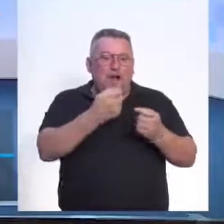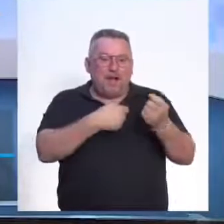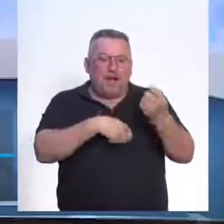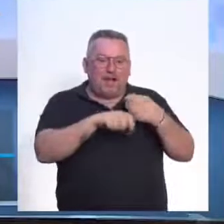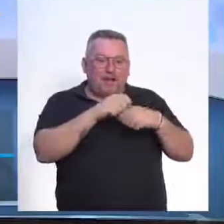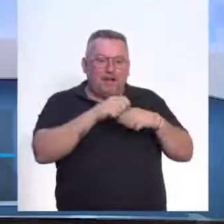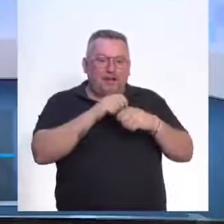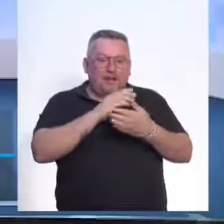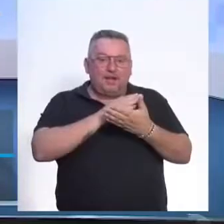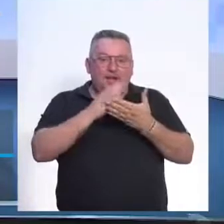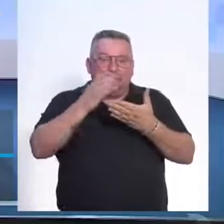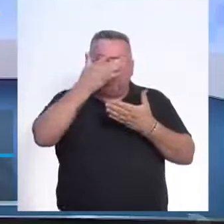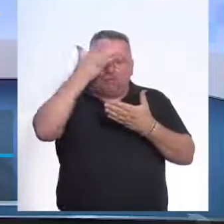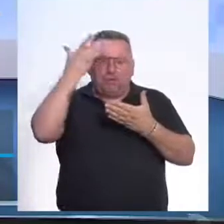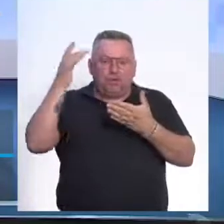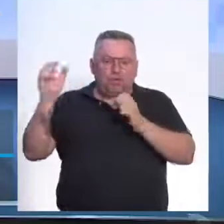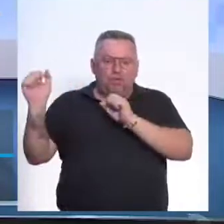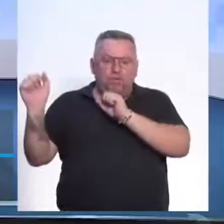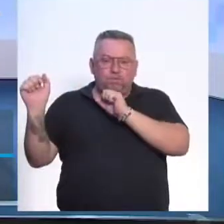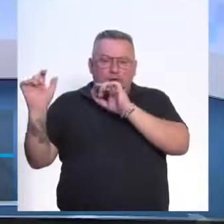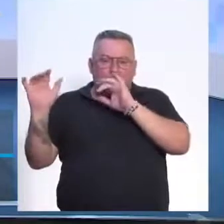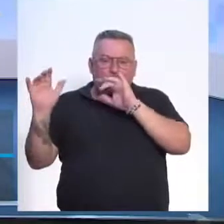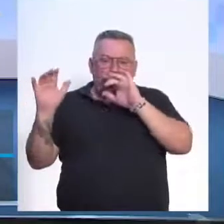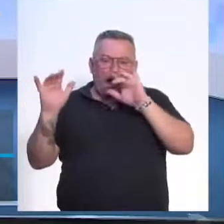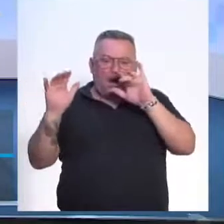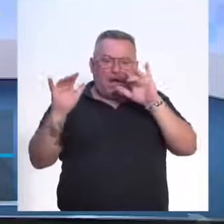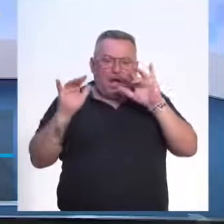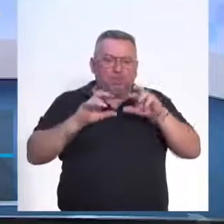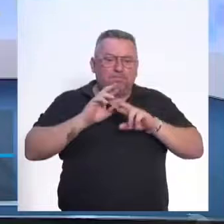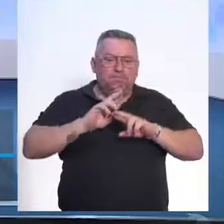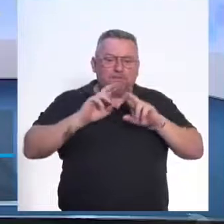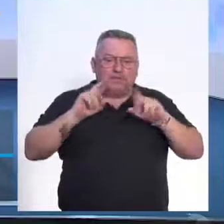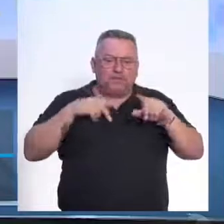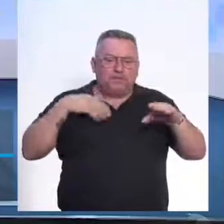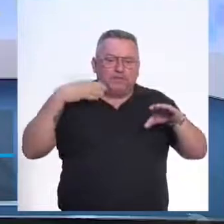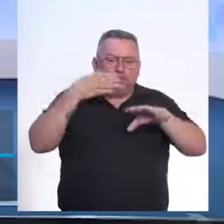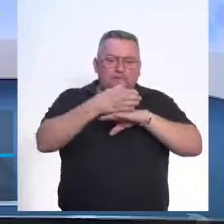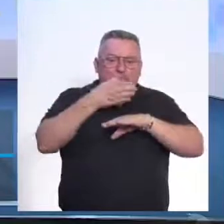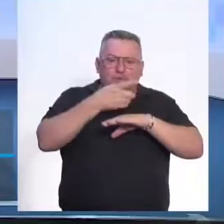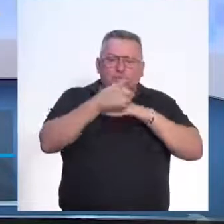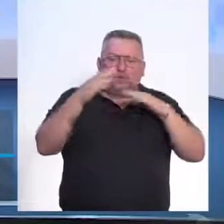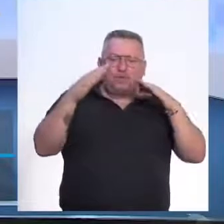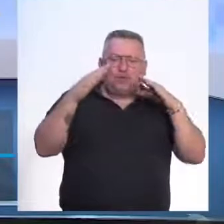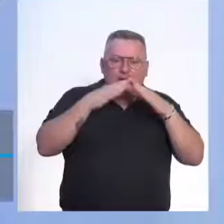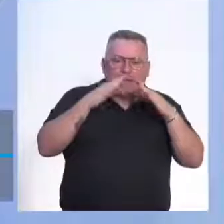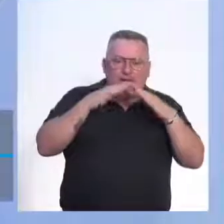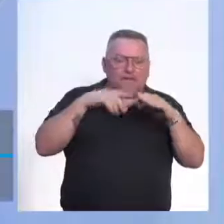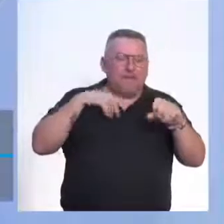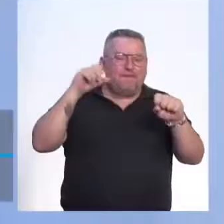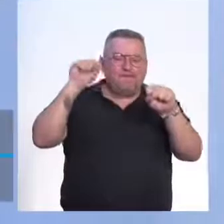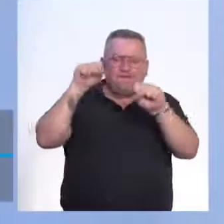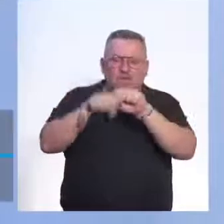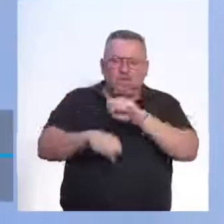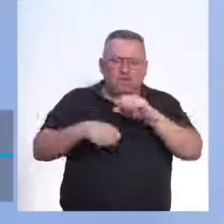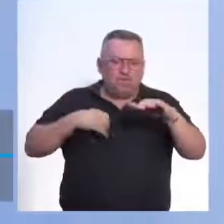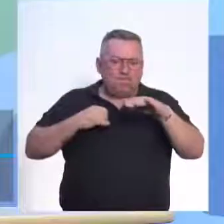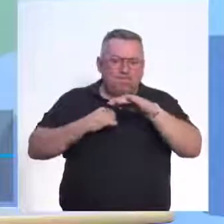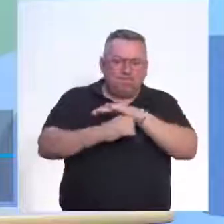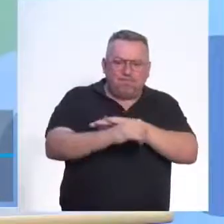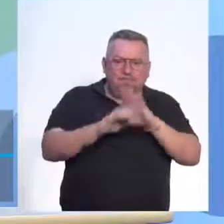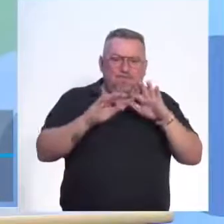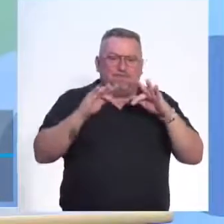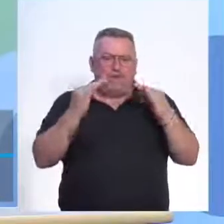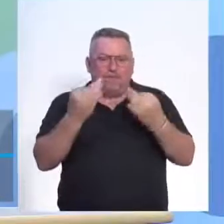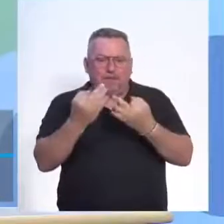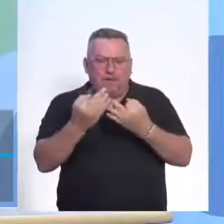E aí começa a chegar um povo diferente, atacar a sua família. Você percebe que onde você mora tem muita violência. Ah, tá. Você vai